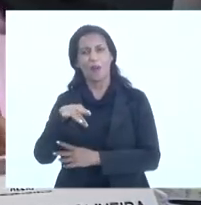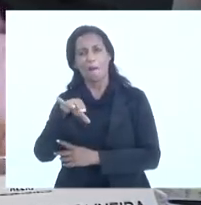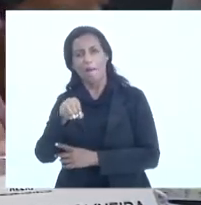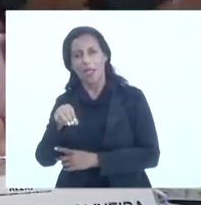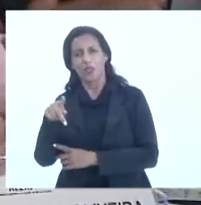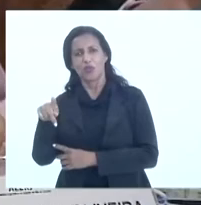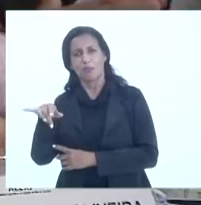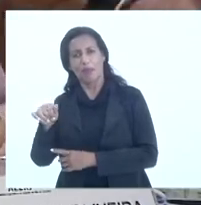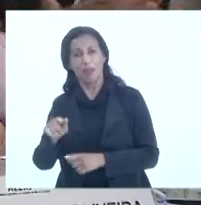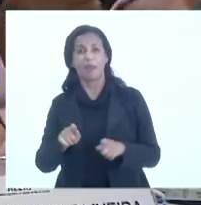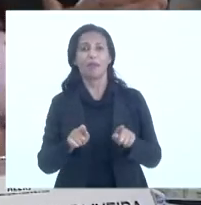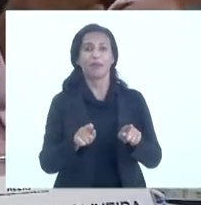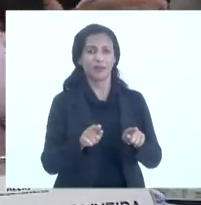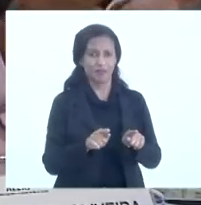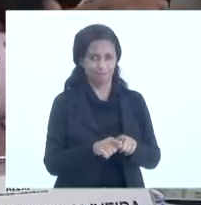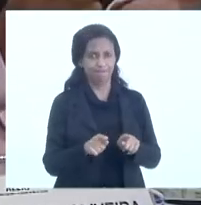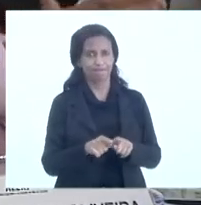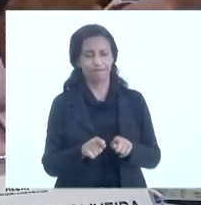mas também